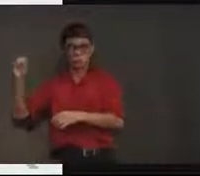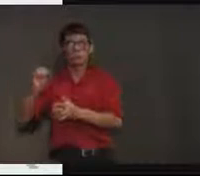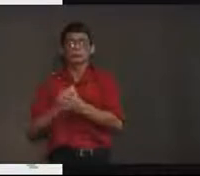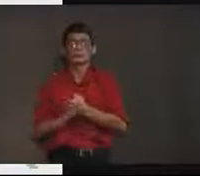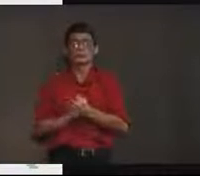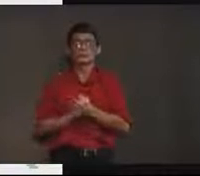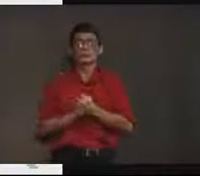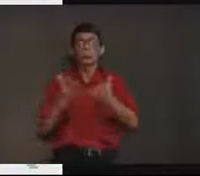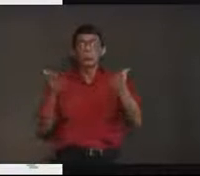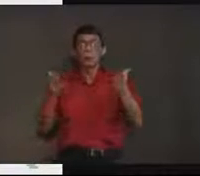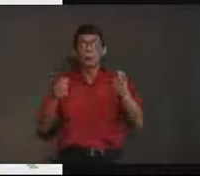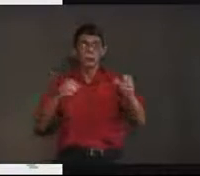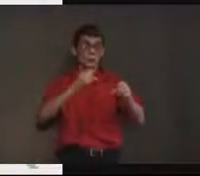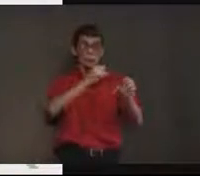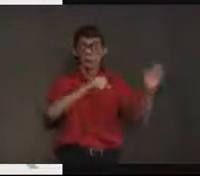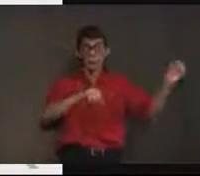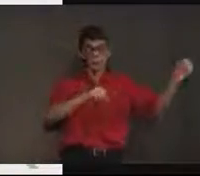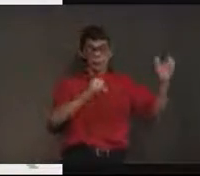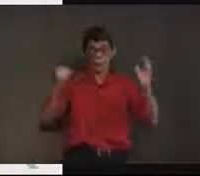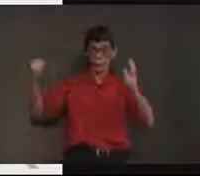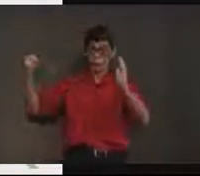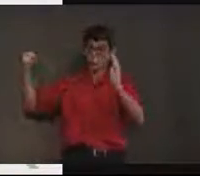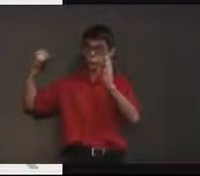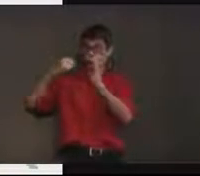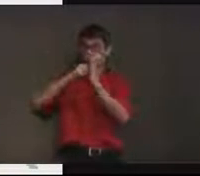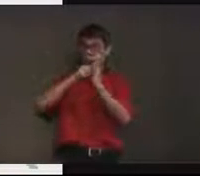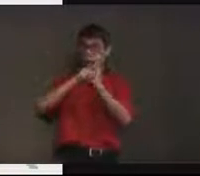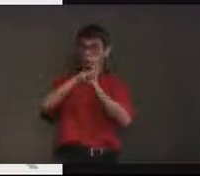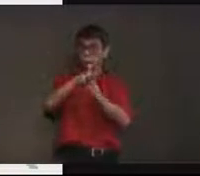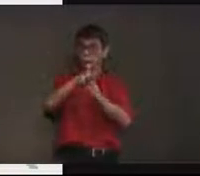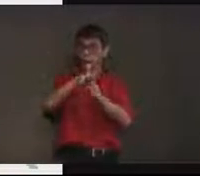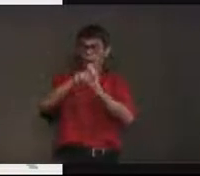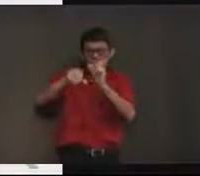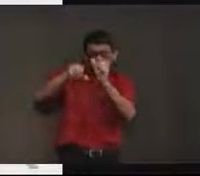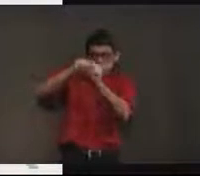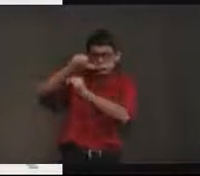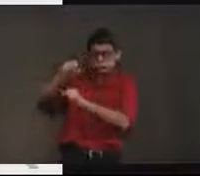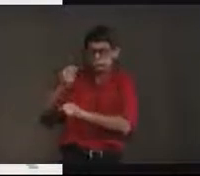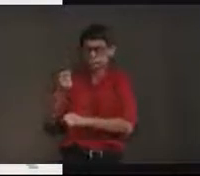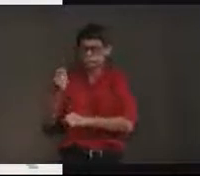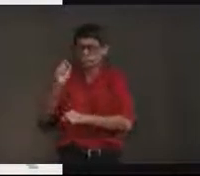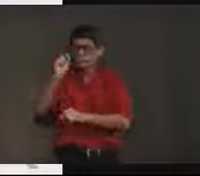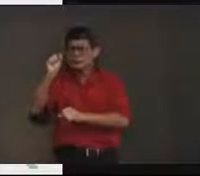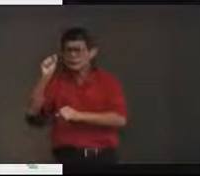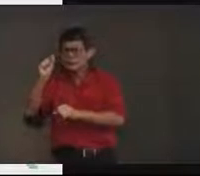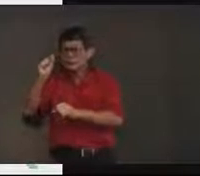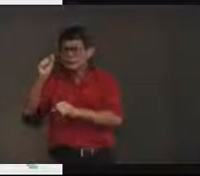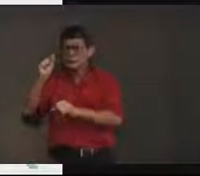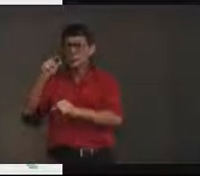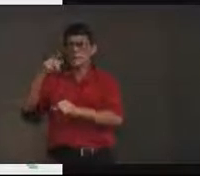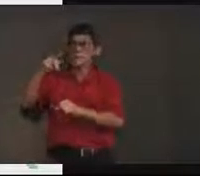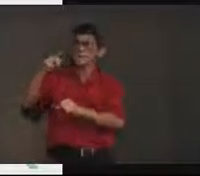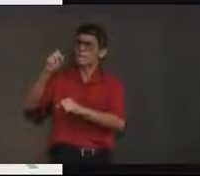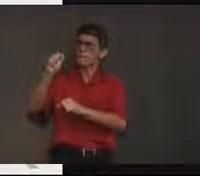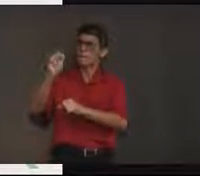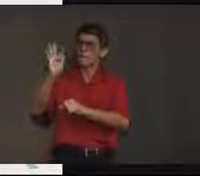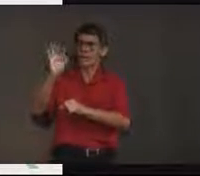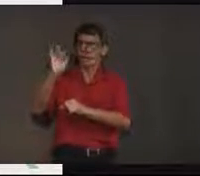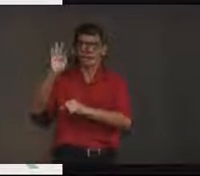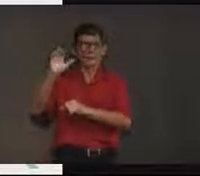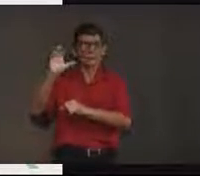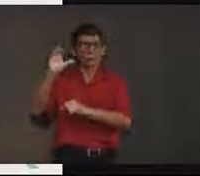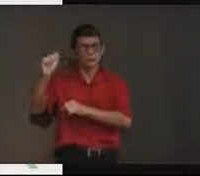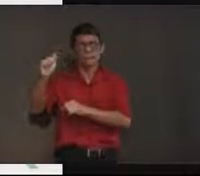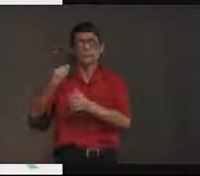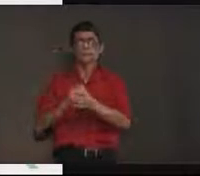sem a luz entra difusa depois foca e fica como se fosse uma partícula Zinha é o que a gente resolvem e acha tem-se que considerar